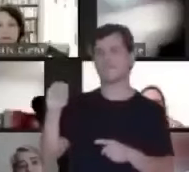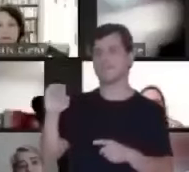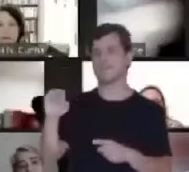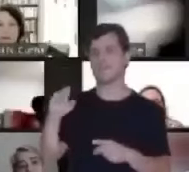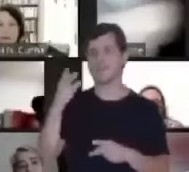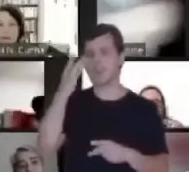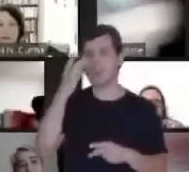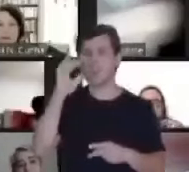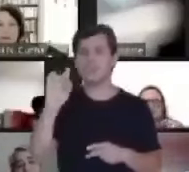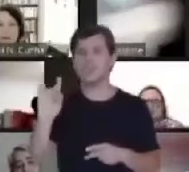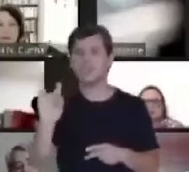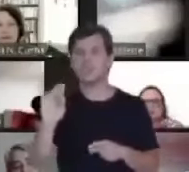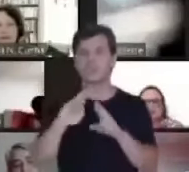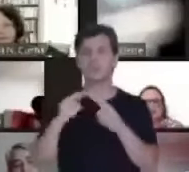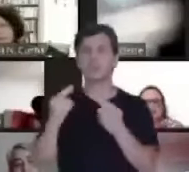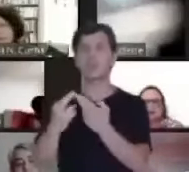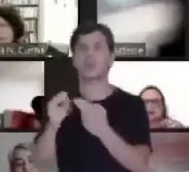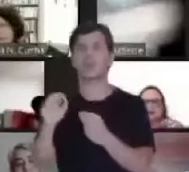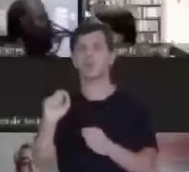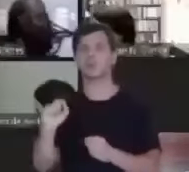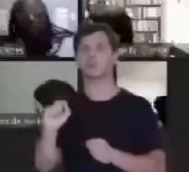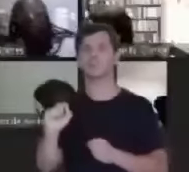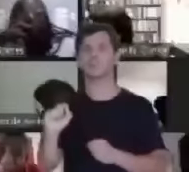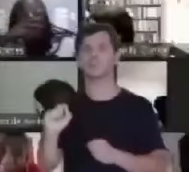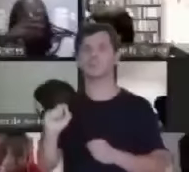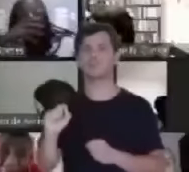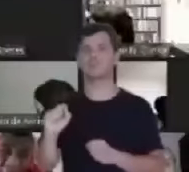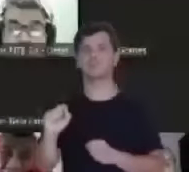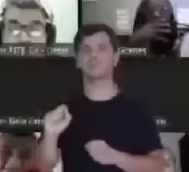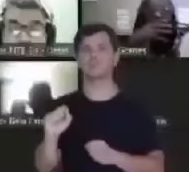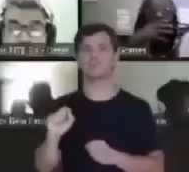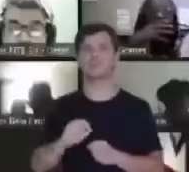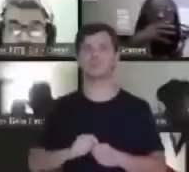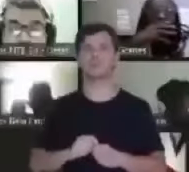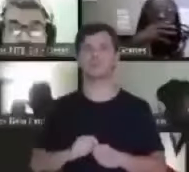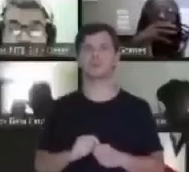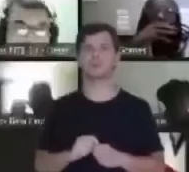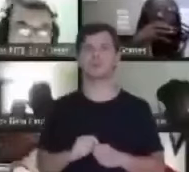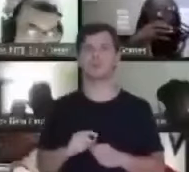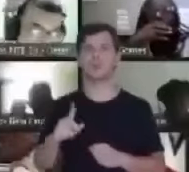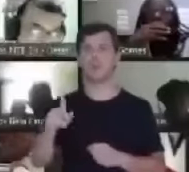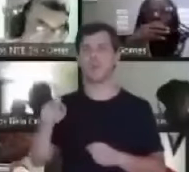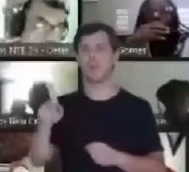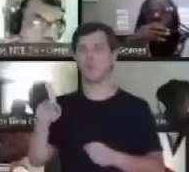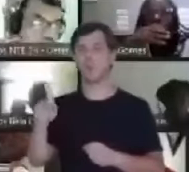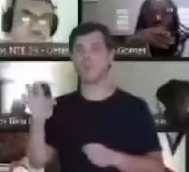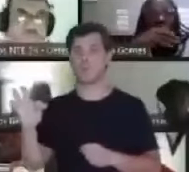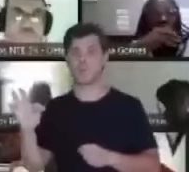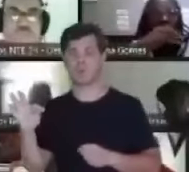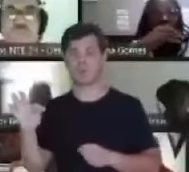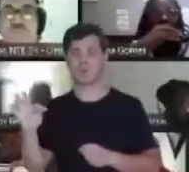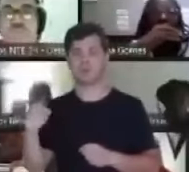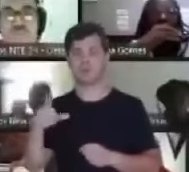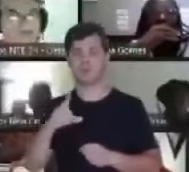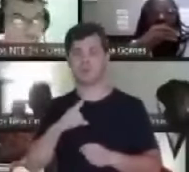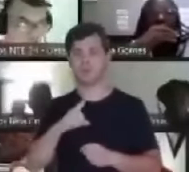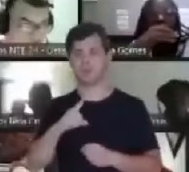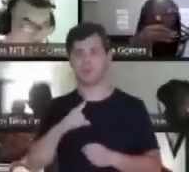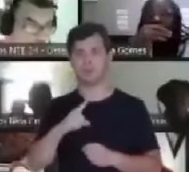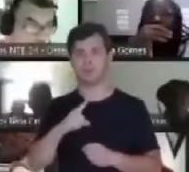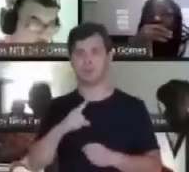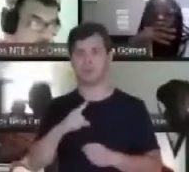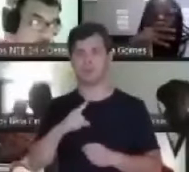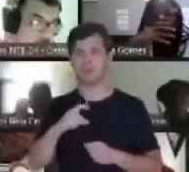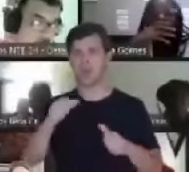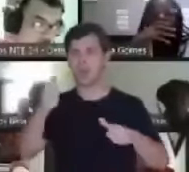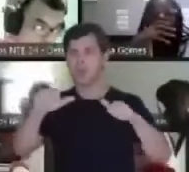que me chamou a atenção nessa reunião é que um partido que tem